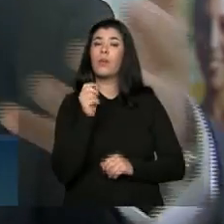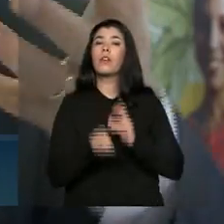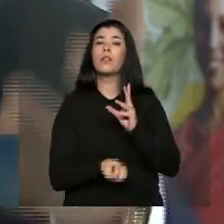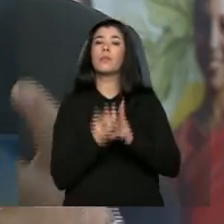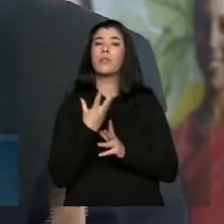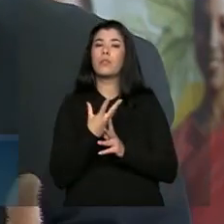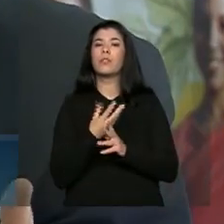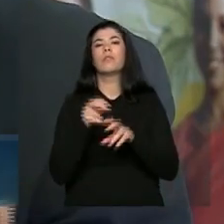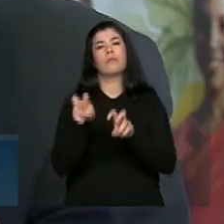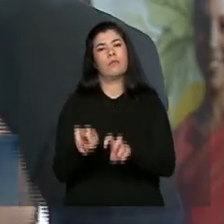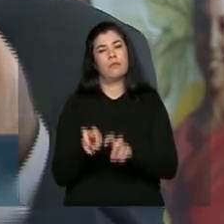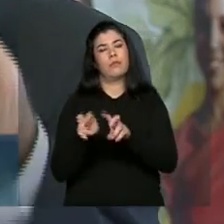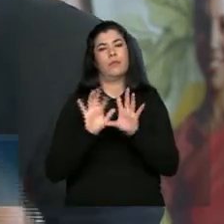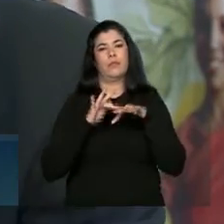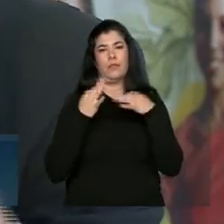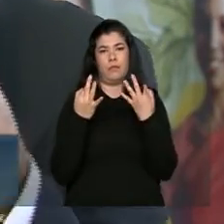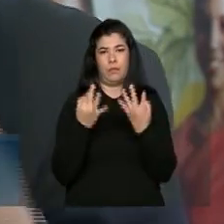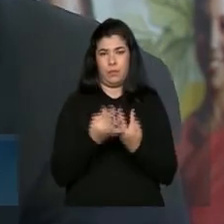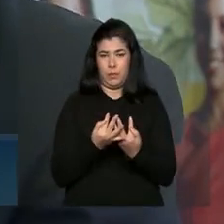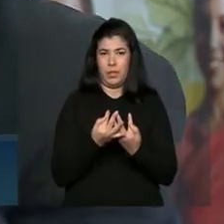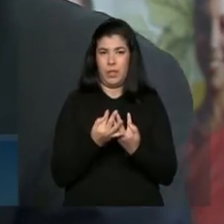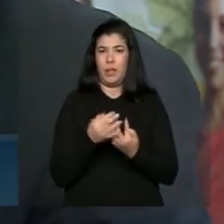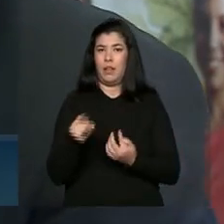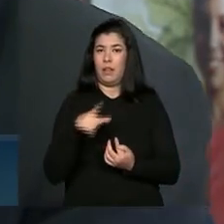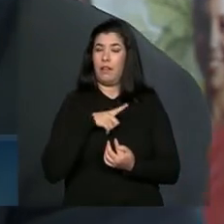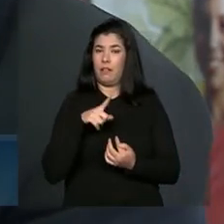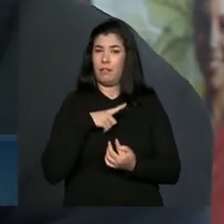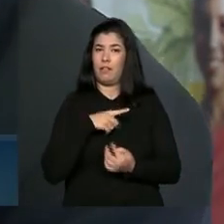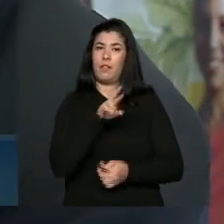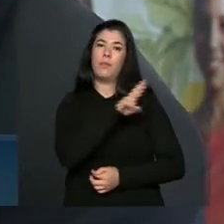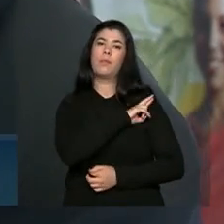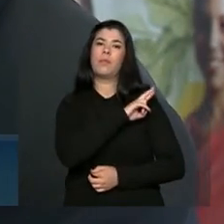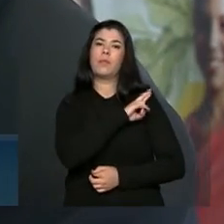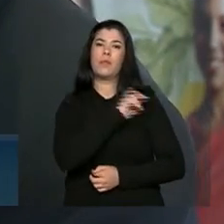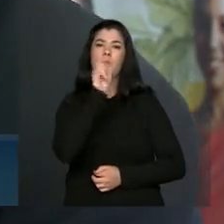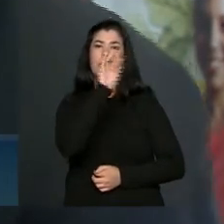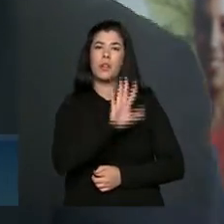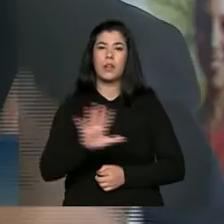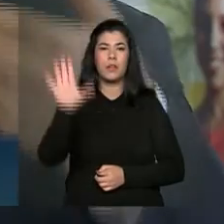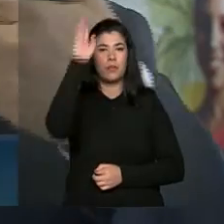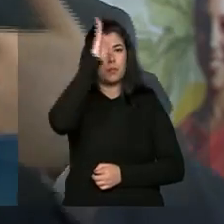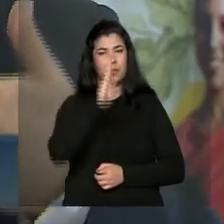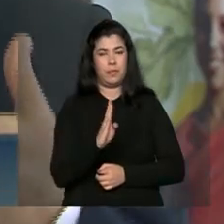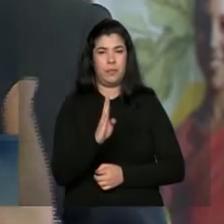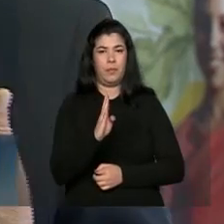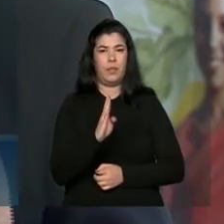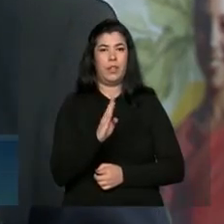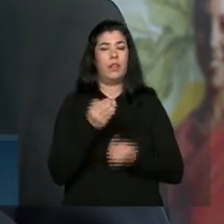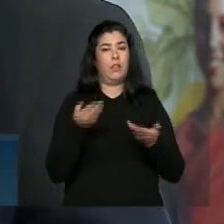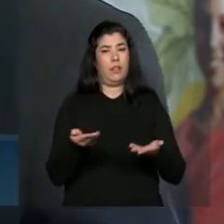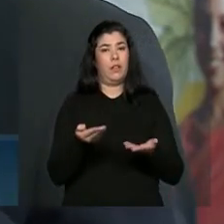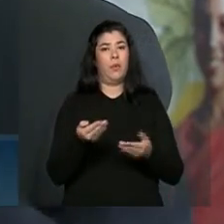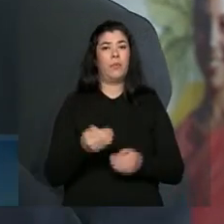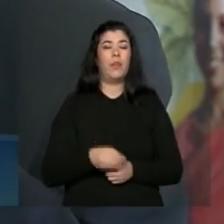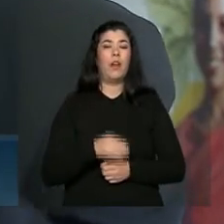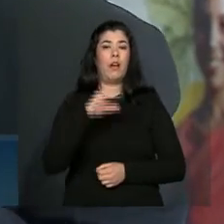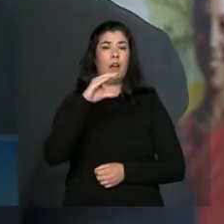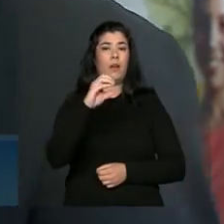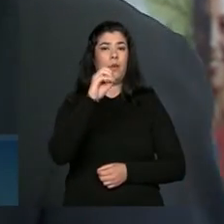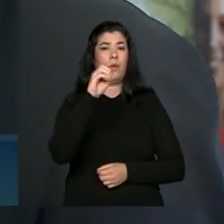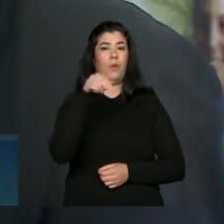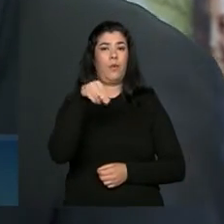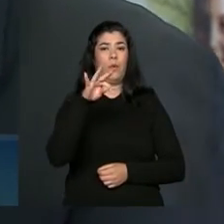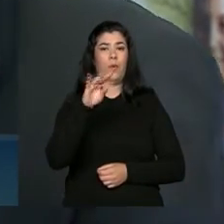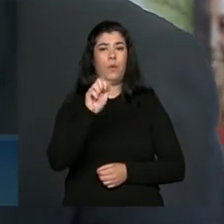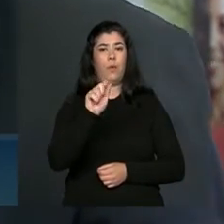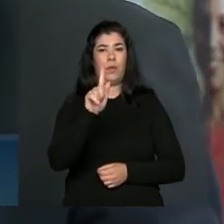os agricultores que fazem a agricultura familiar em todo o Brasil. E a CONTAG tem negociado duramente